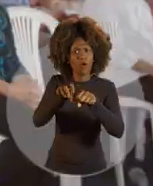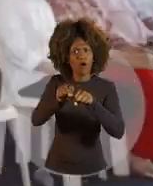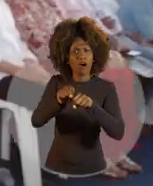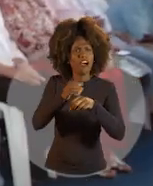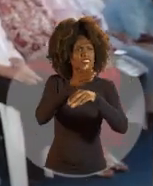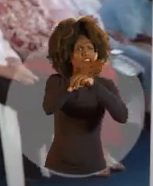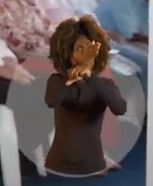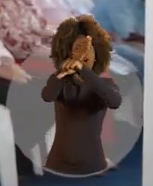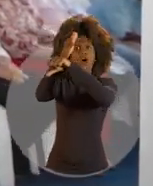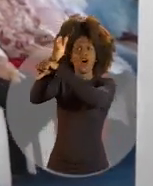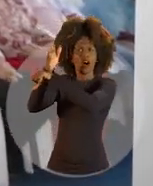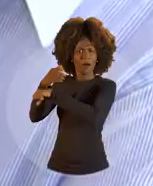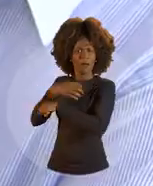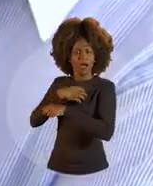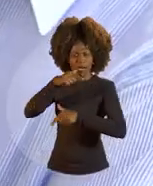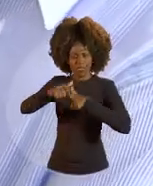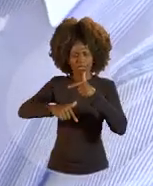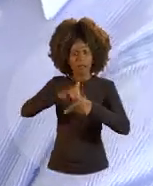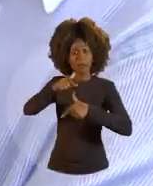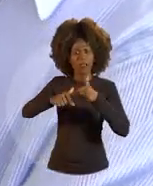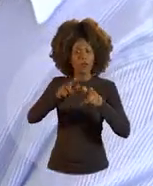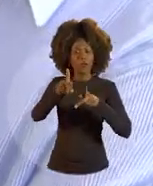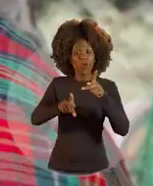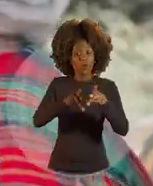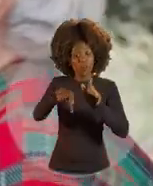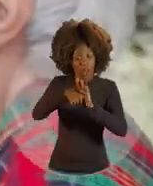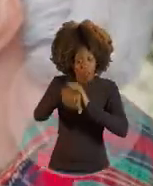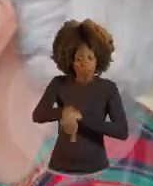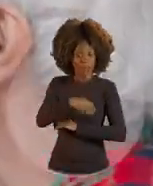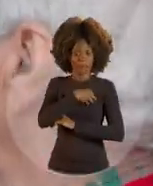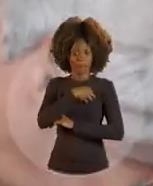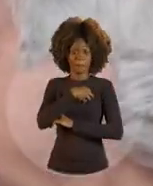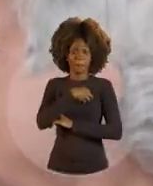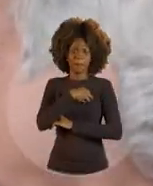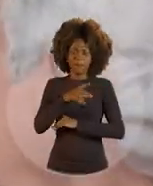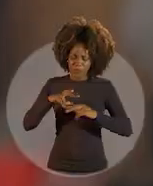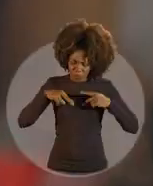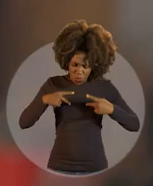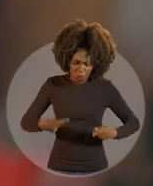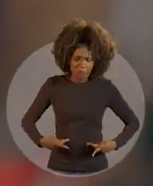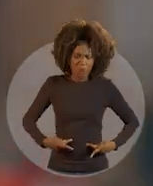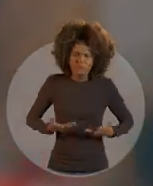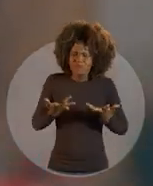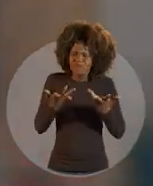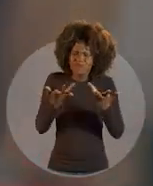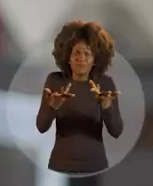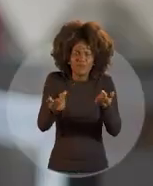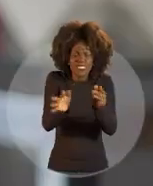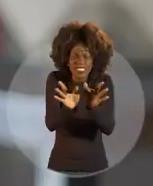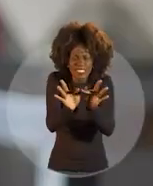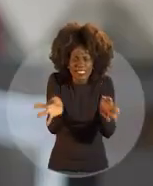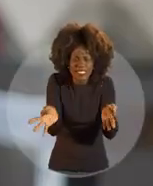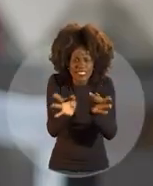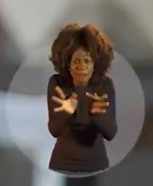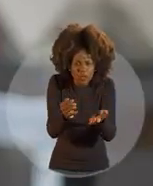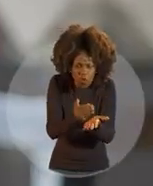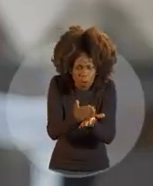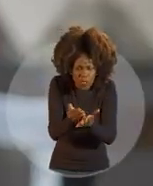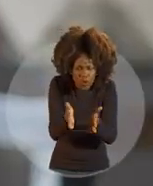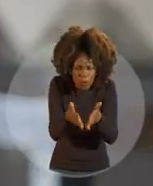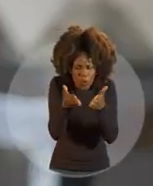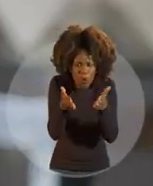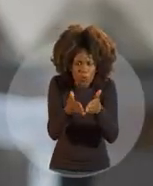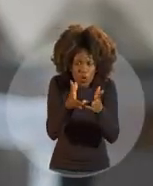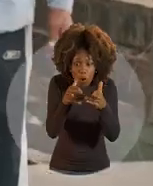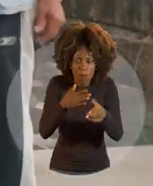e correu toda a Bahia trabalhando pela nossa gente. Um ser humano extraordinário, uma pessoa simples, veio de baixo,